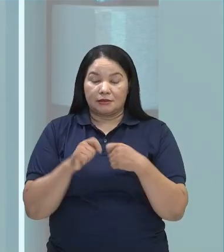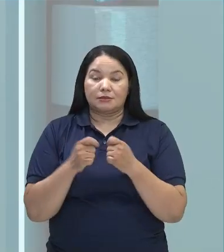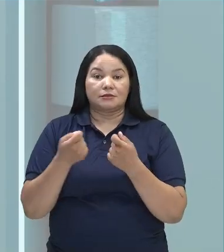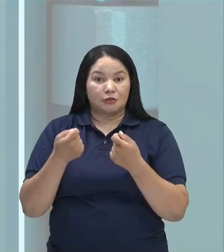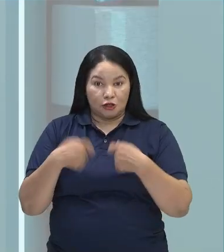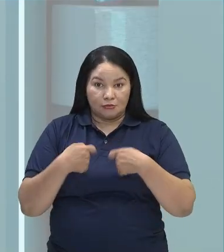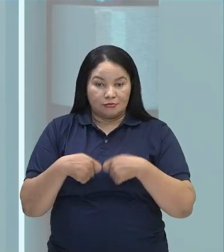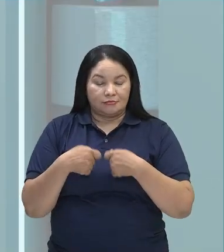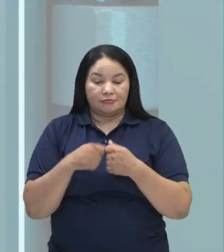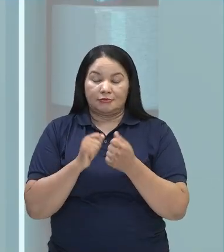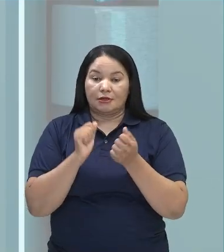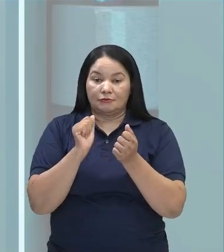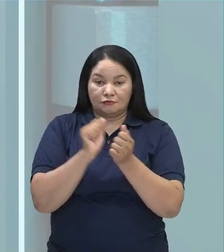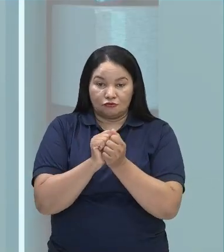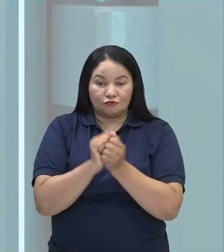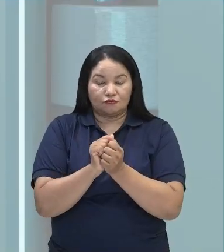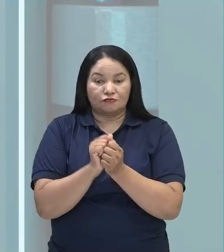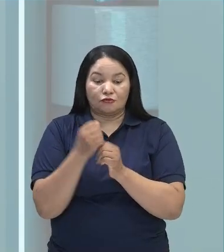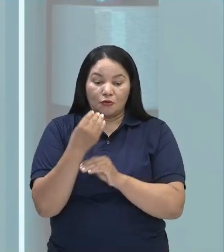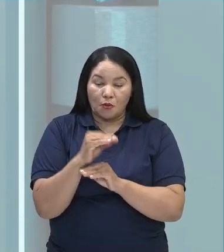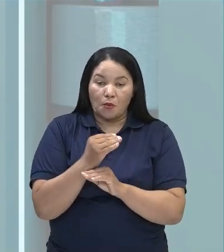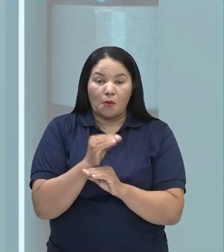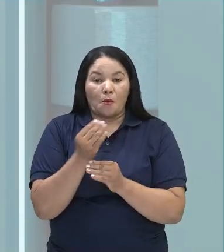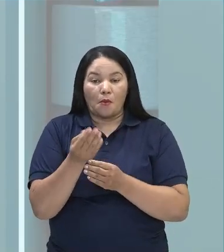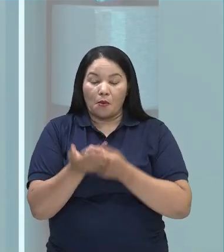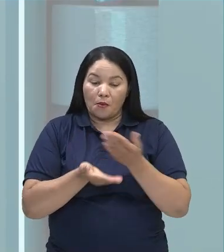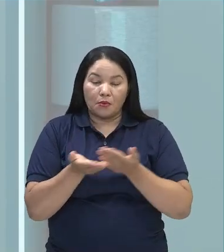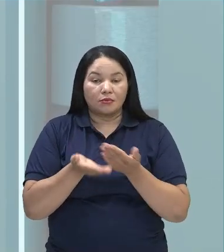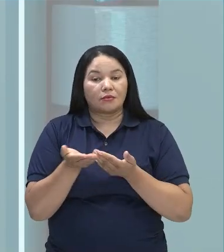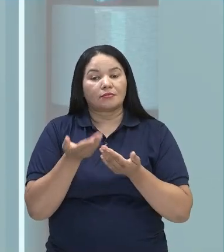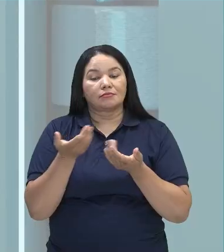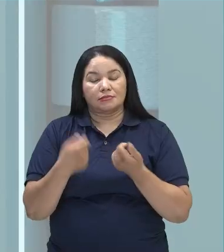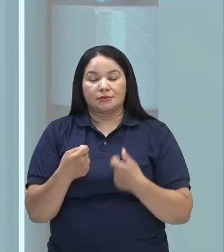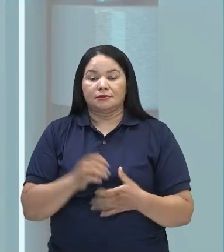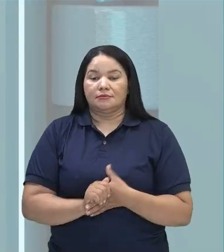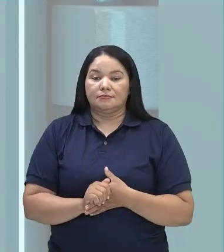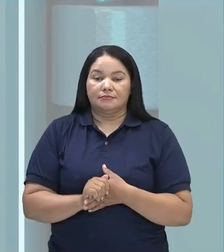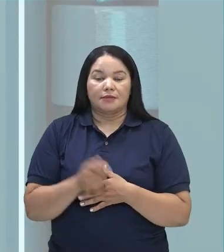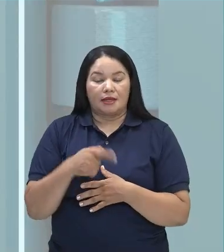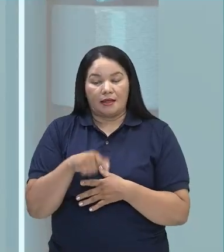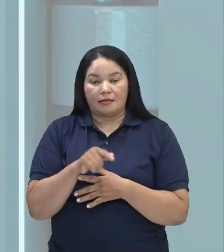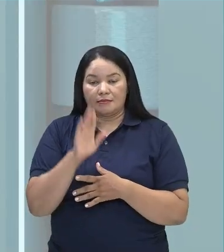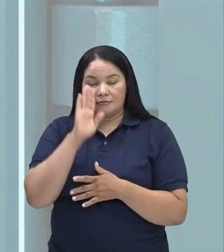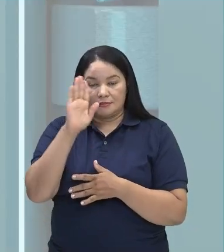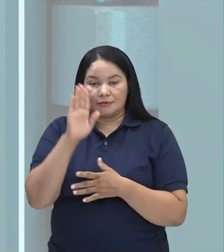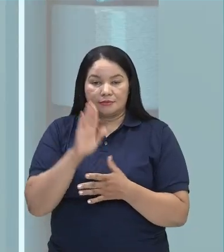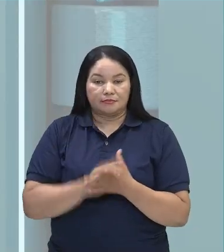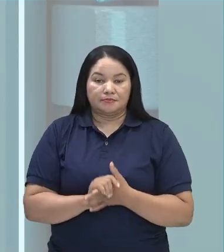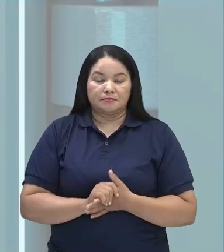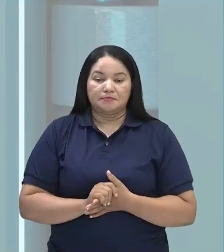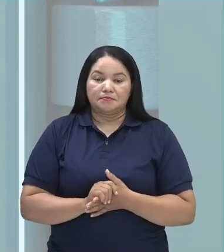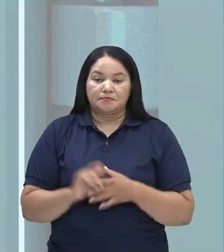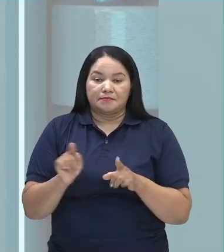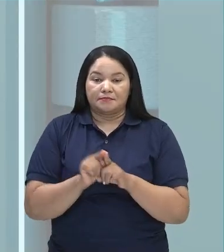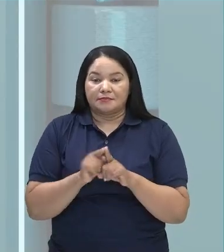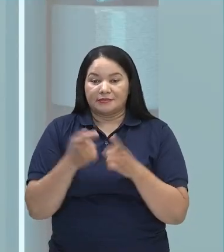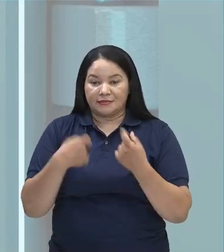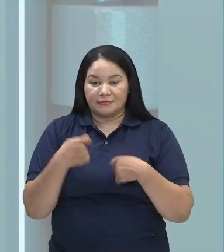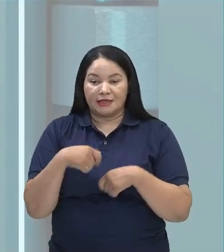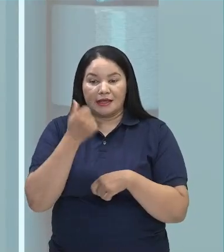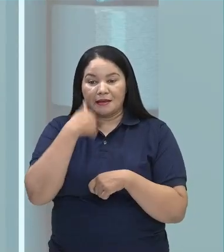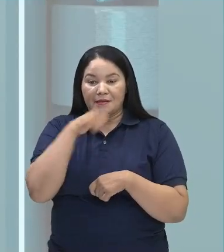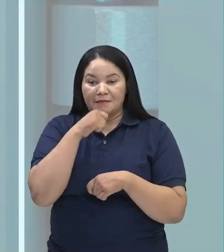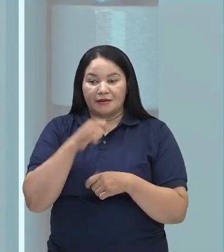mesmo cuidar, porque não tem como ela, né, para cuidar do seu filho. Mas também tem mãe que